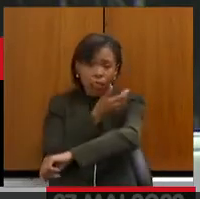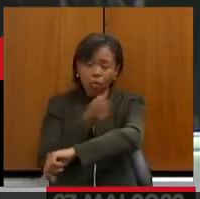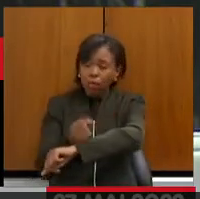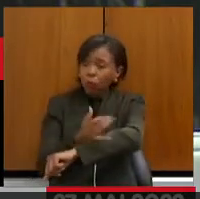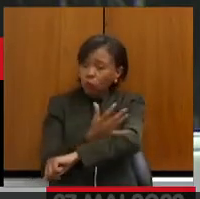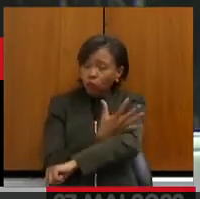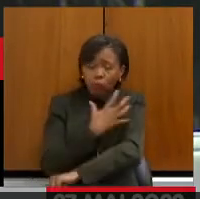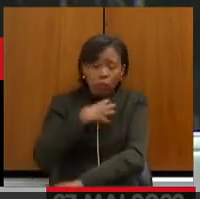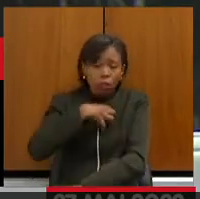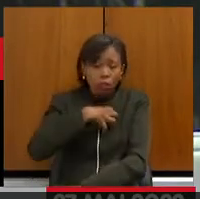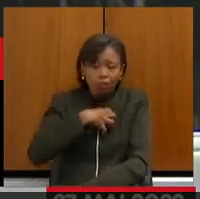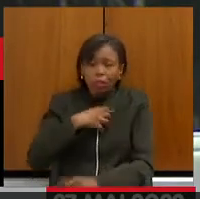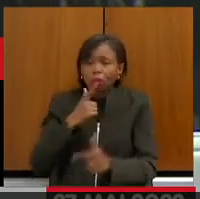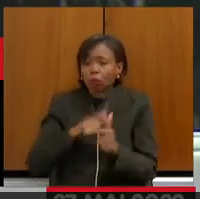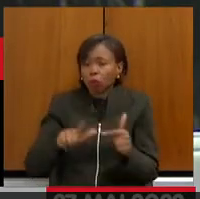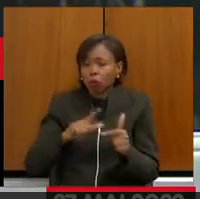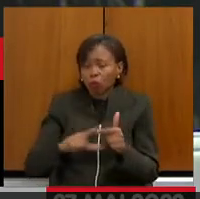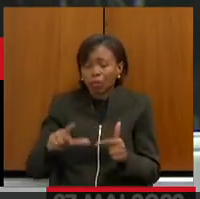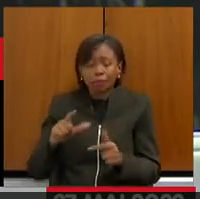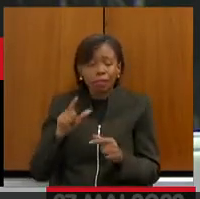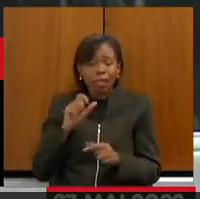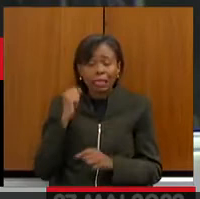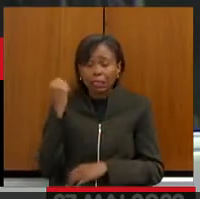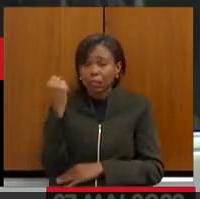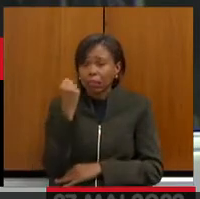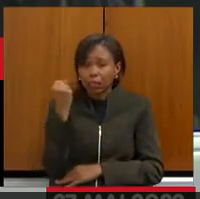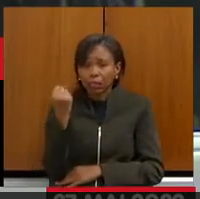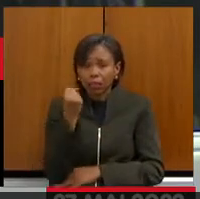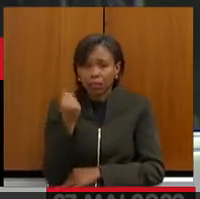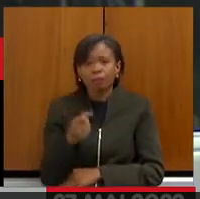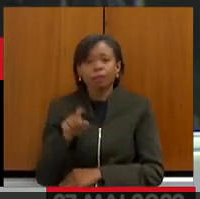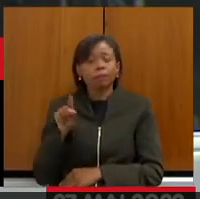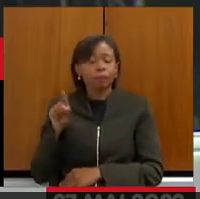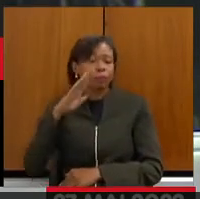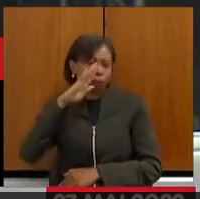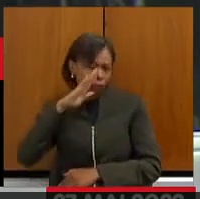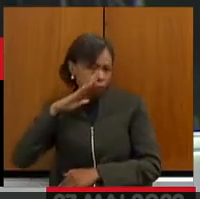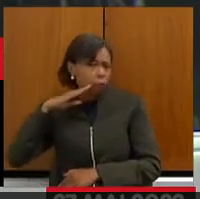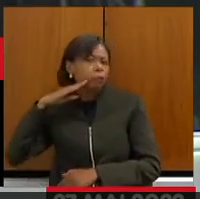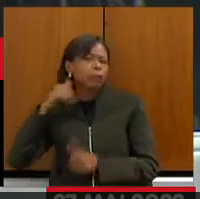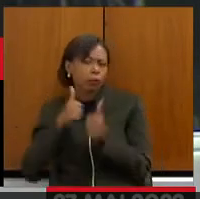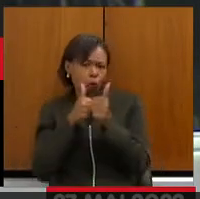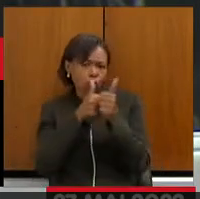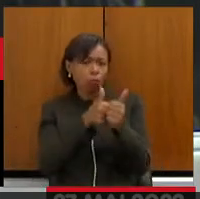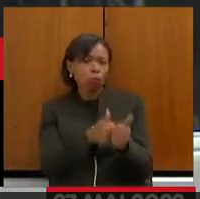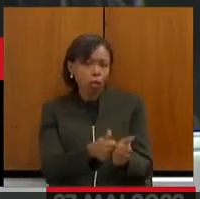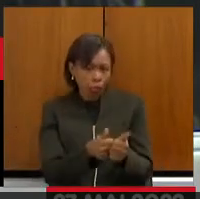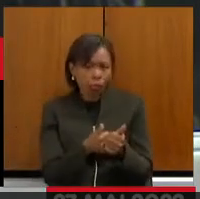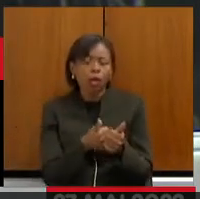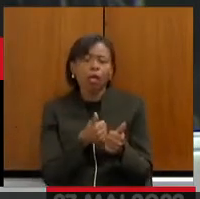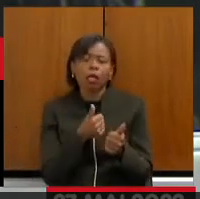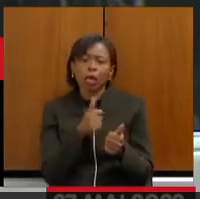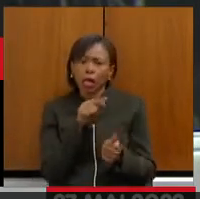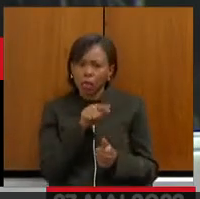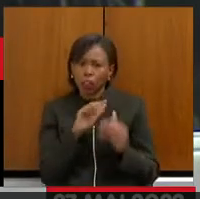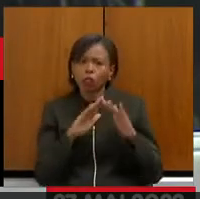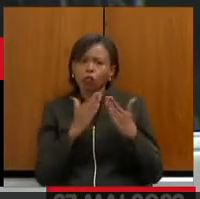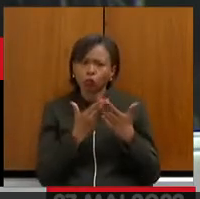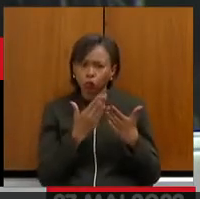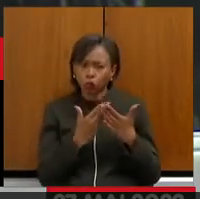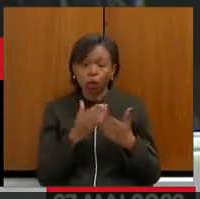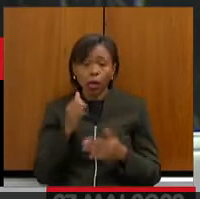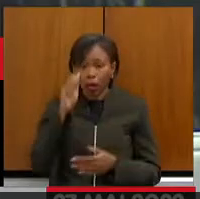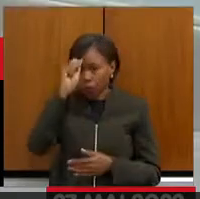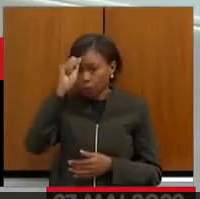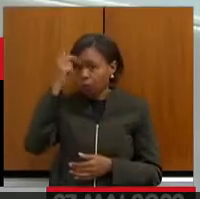eu sei que a Beatriz ela acompanha né a esse trabalho da escola a Ana Paula também já ela